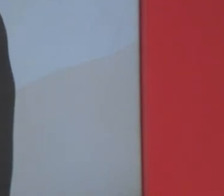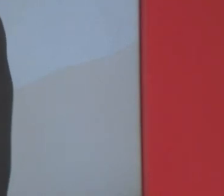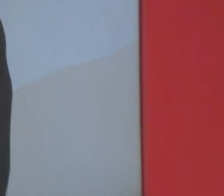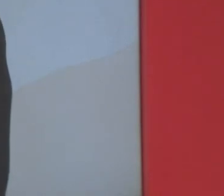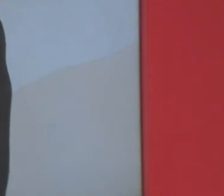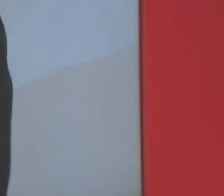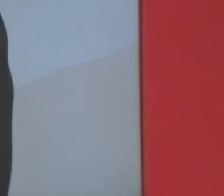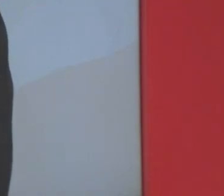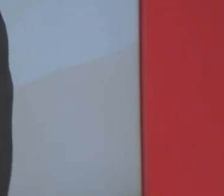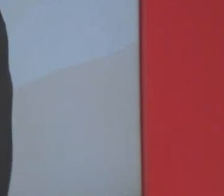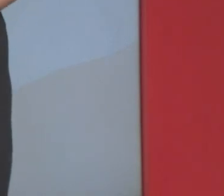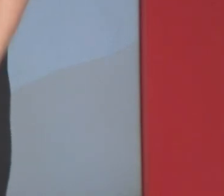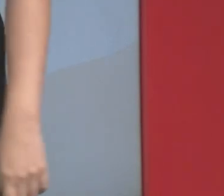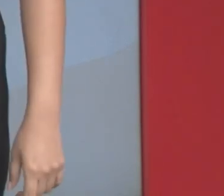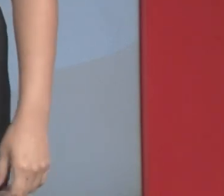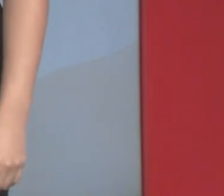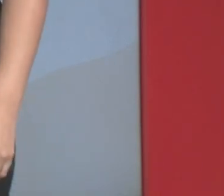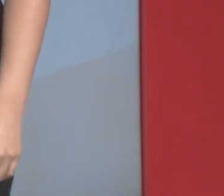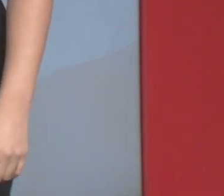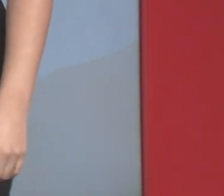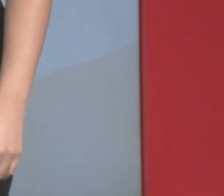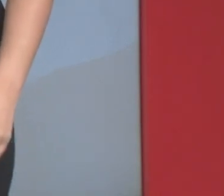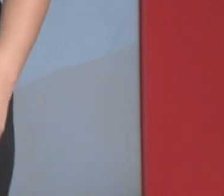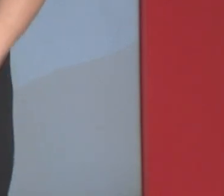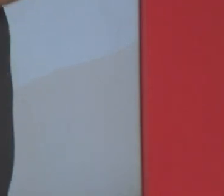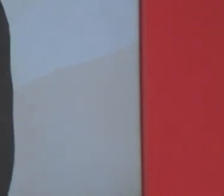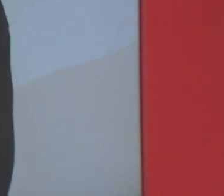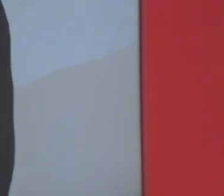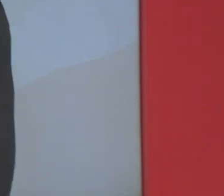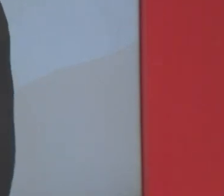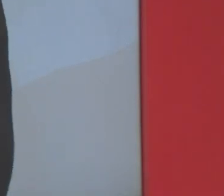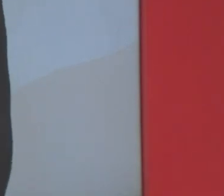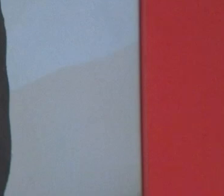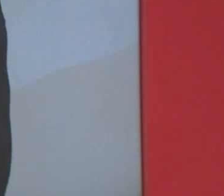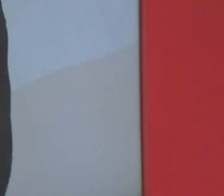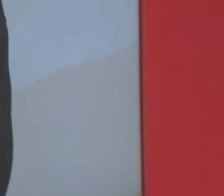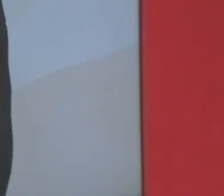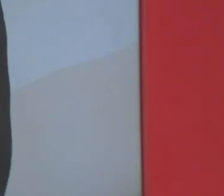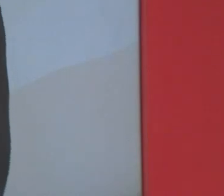lá, você encontrará uma pessoa, que é o eunuco.